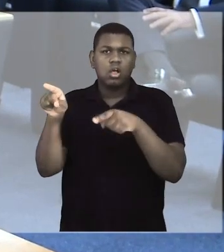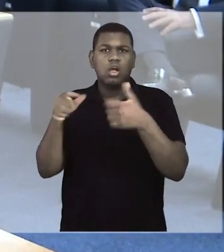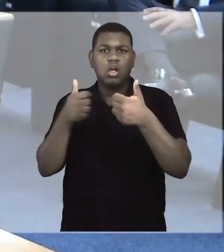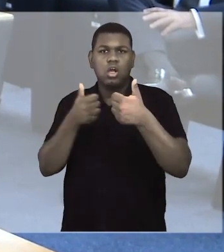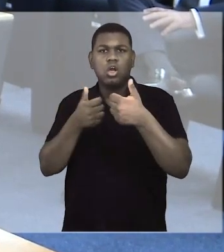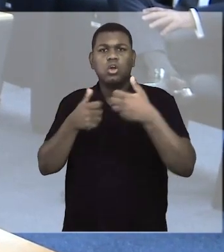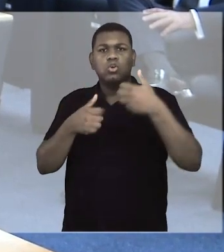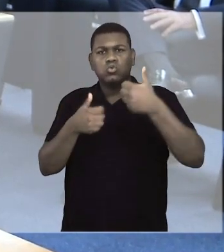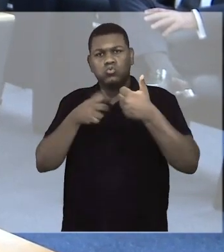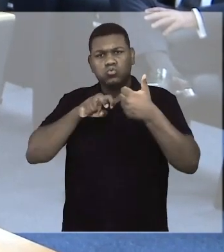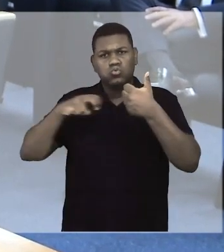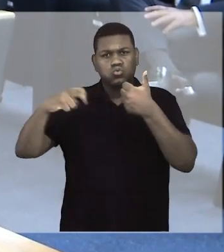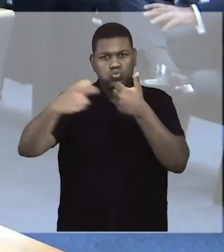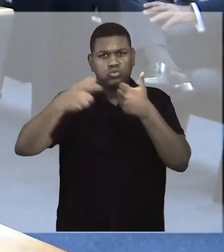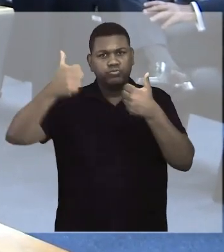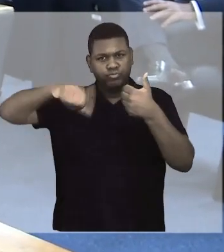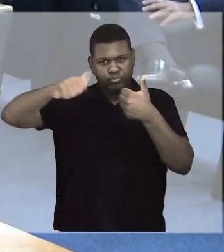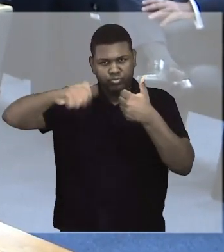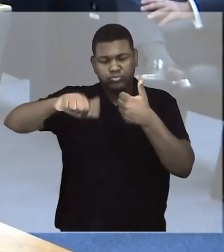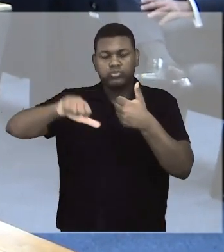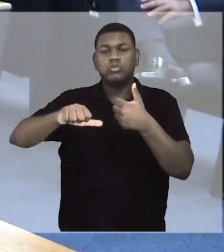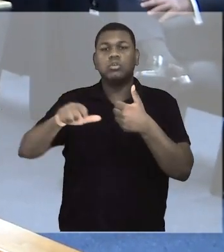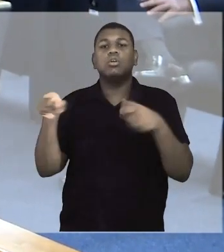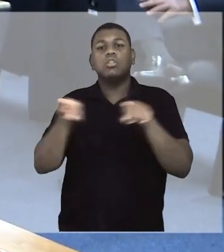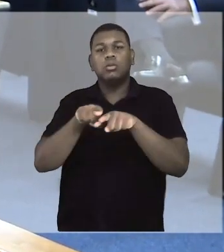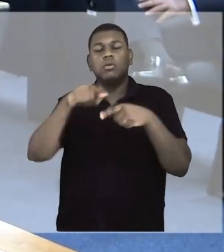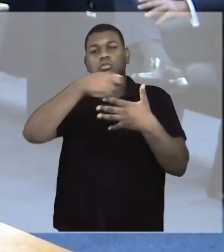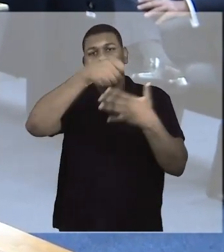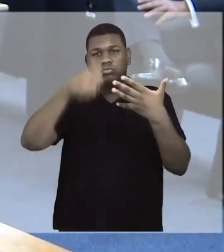sonegação fiscal, até por um pleito